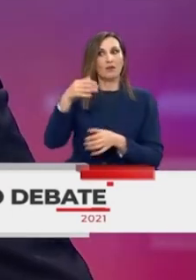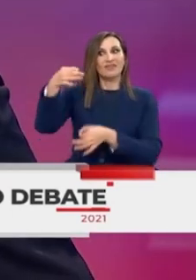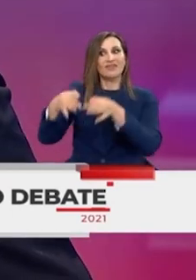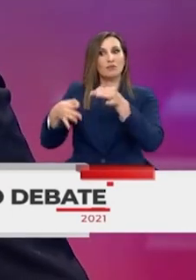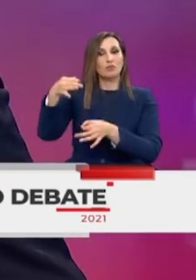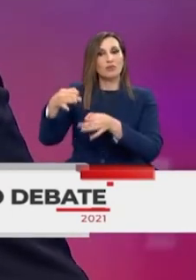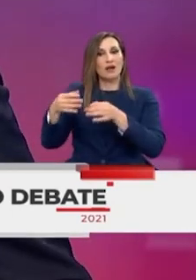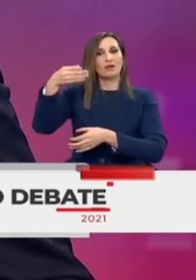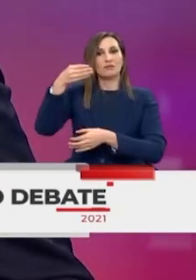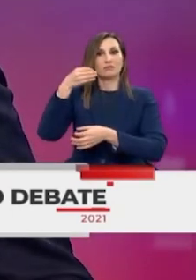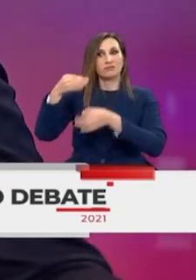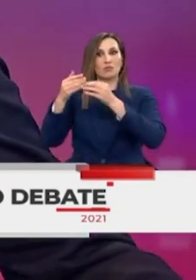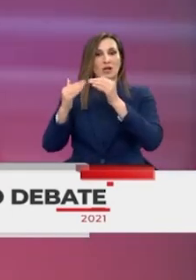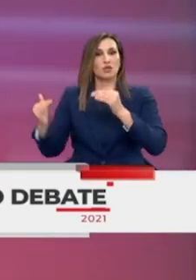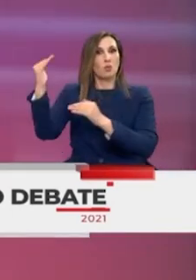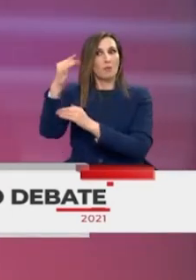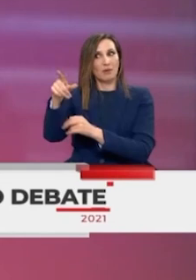Tribunal de Justiça.